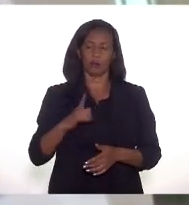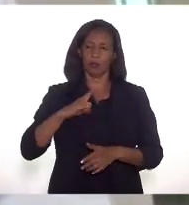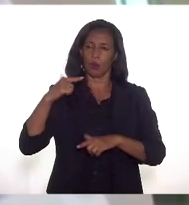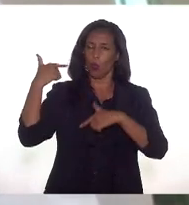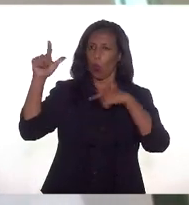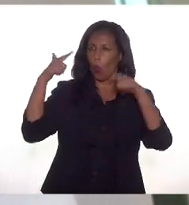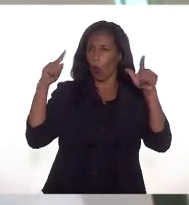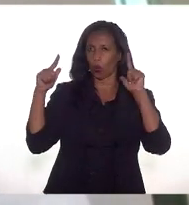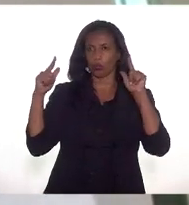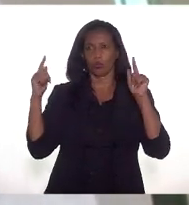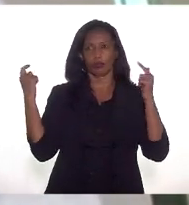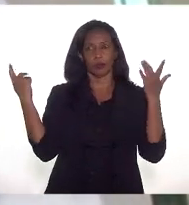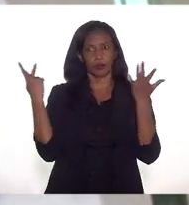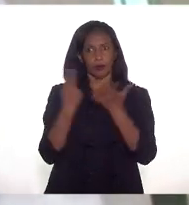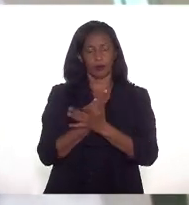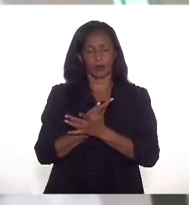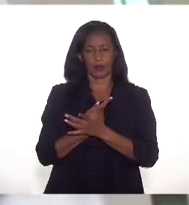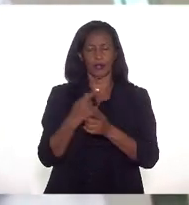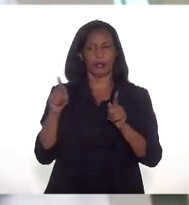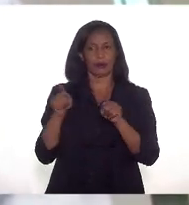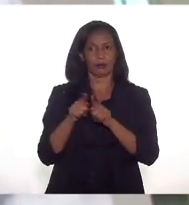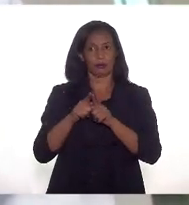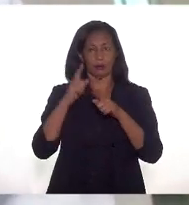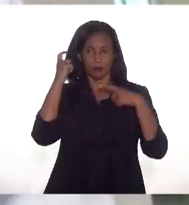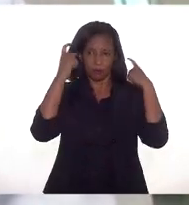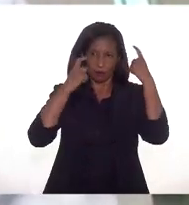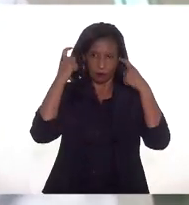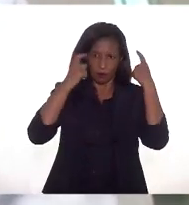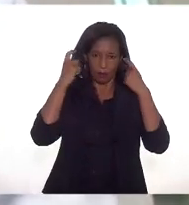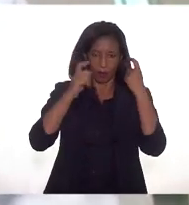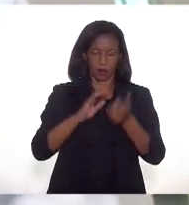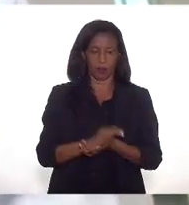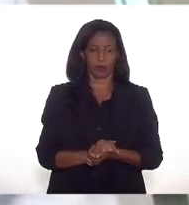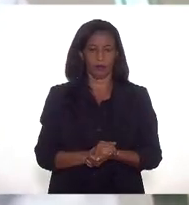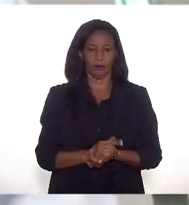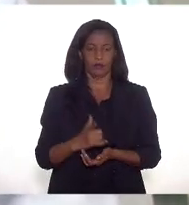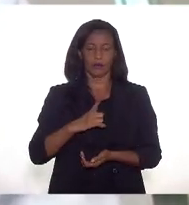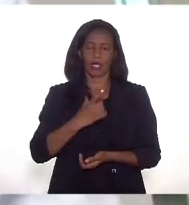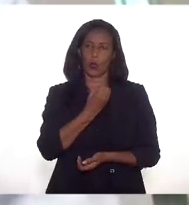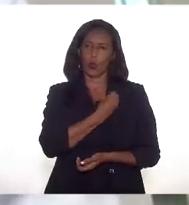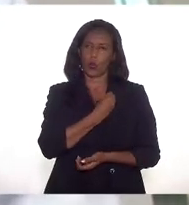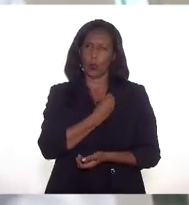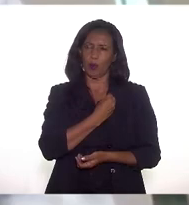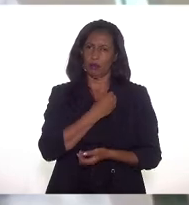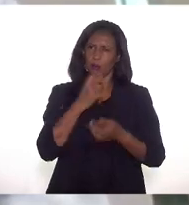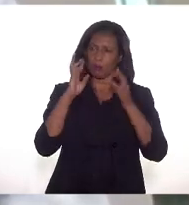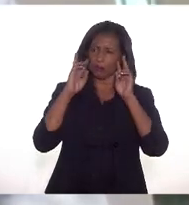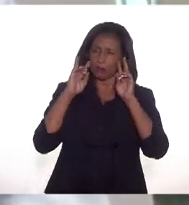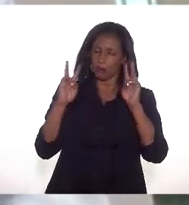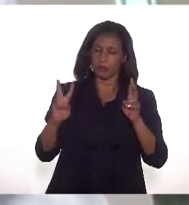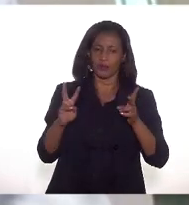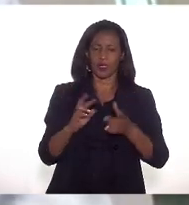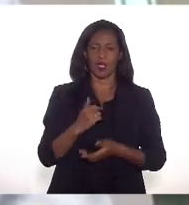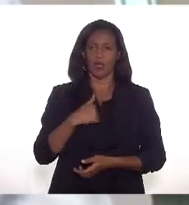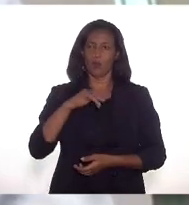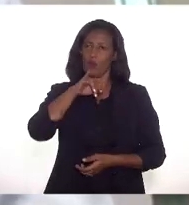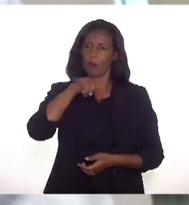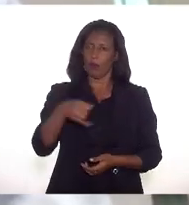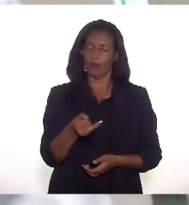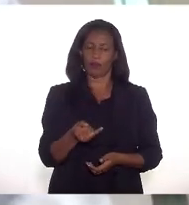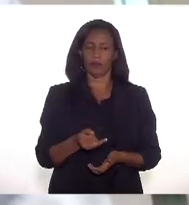outros riscos aí que nos preocupam. Além disso, acho que tem um número que chama muita atenção, e aqui eu vou aproveitar para